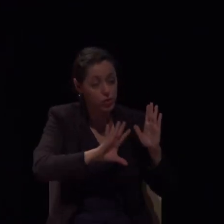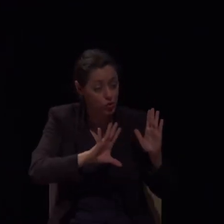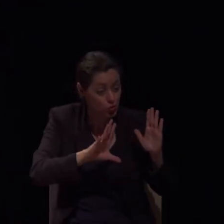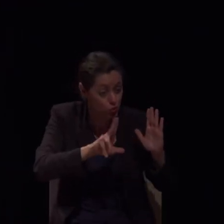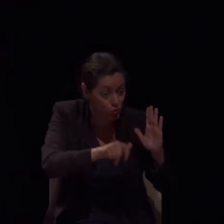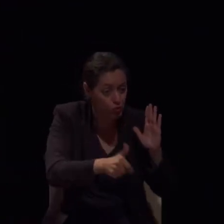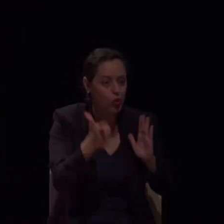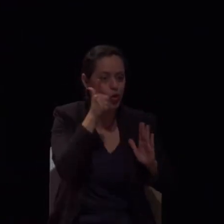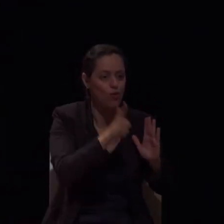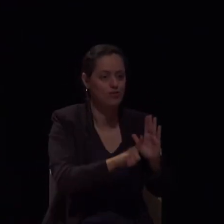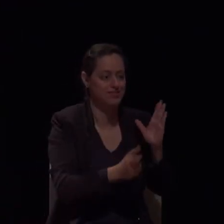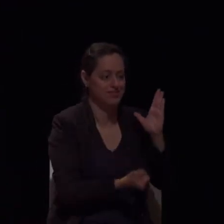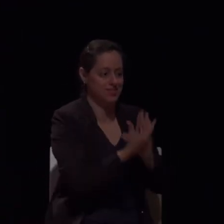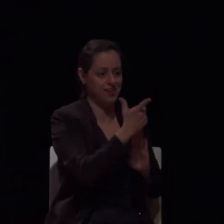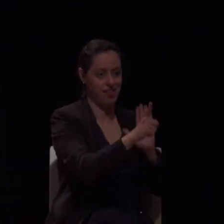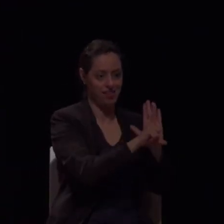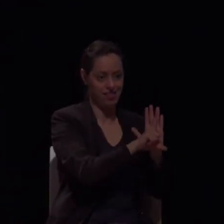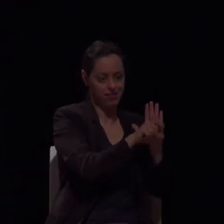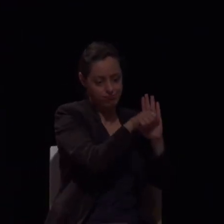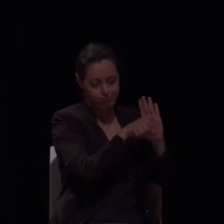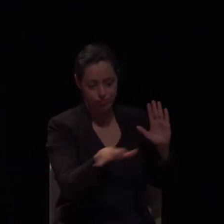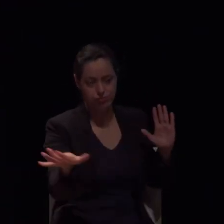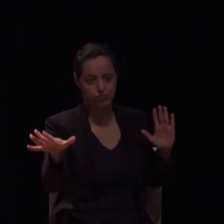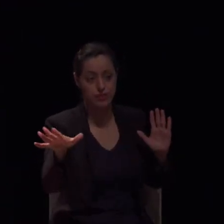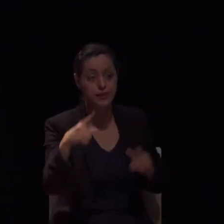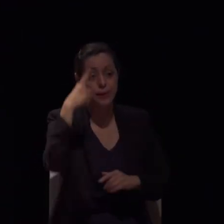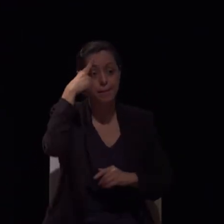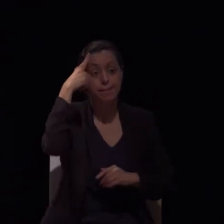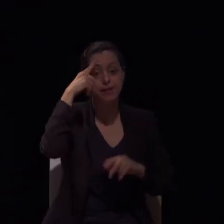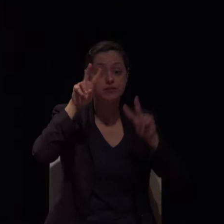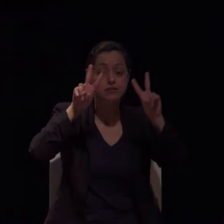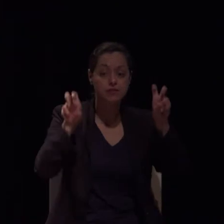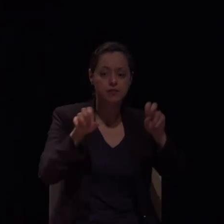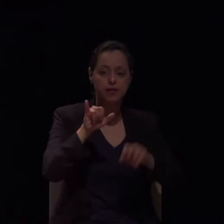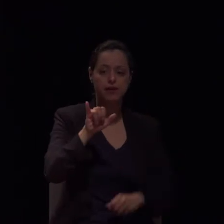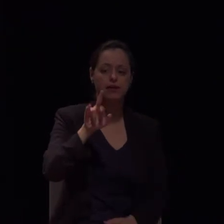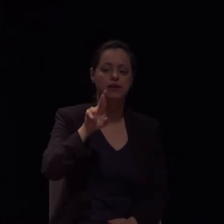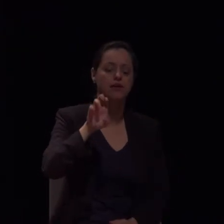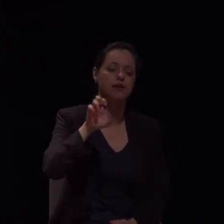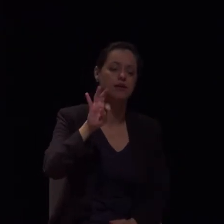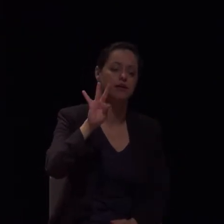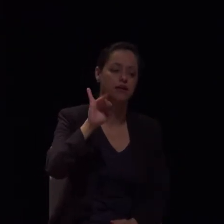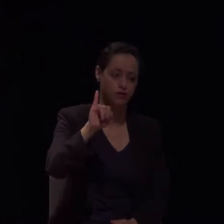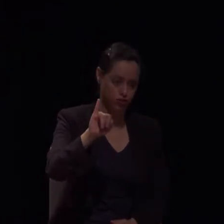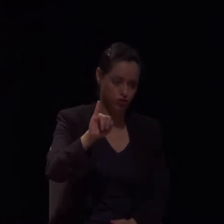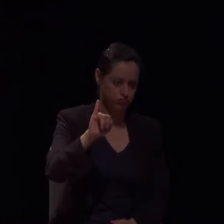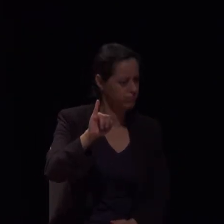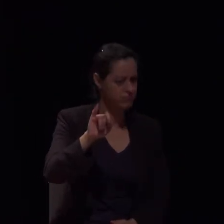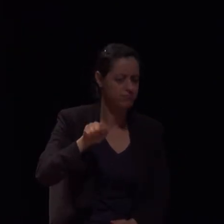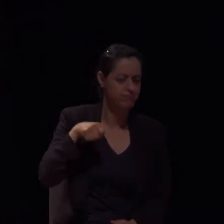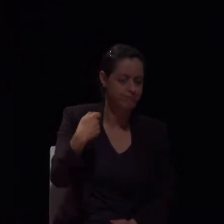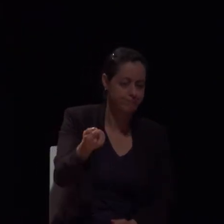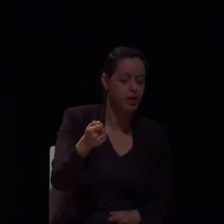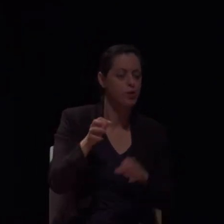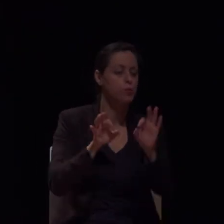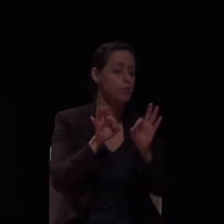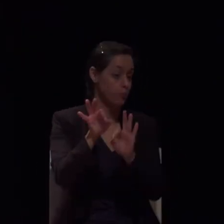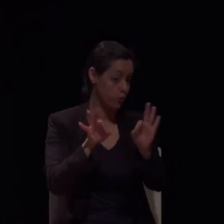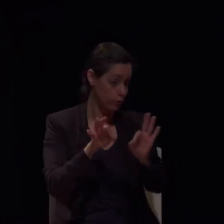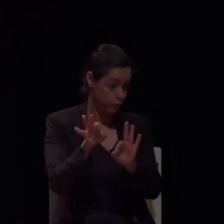feitos e pra isso a gente pensou direitinho o ir e ti é um projeto que que faz uma referência